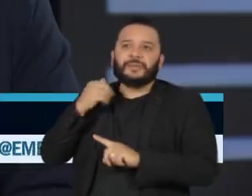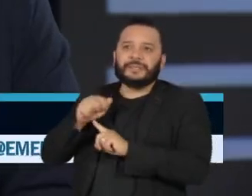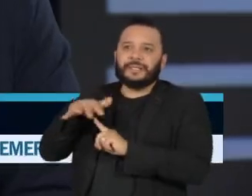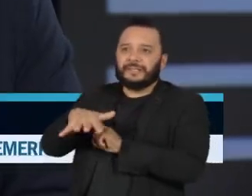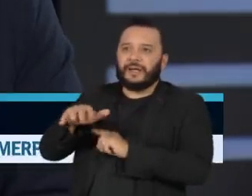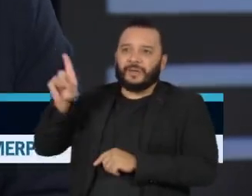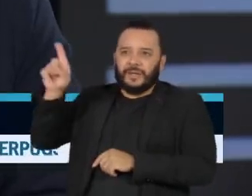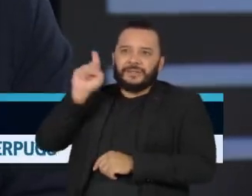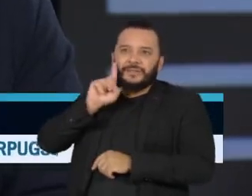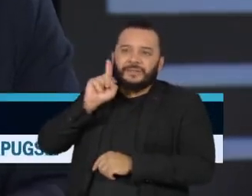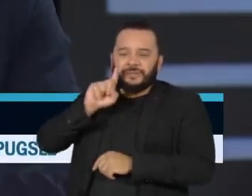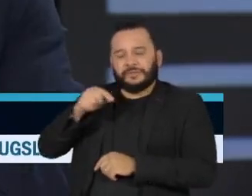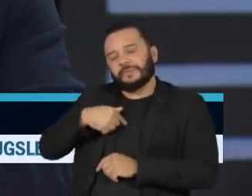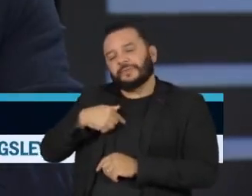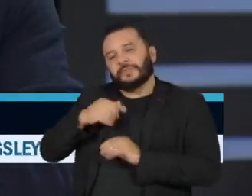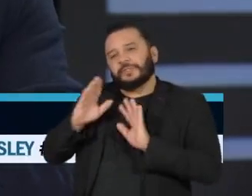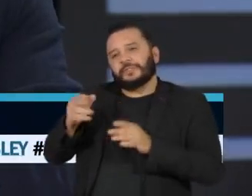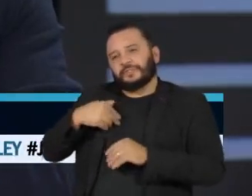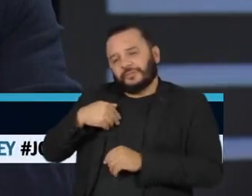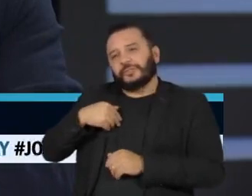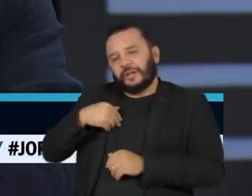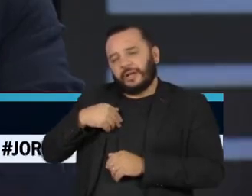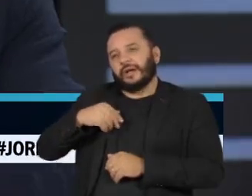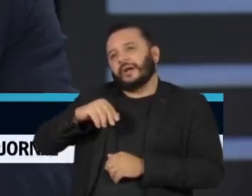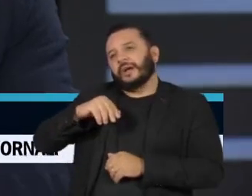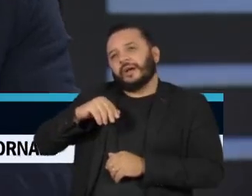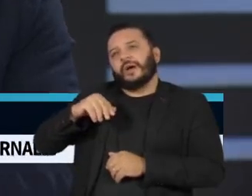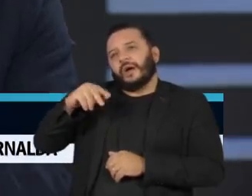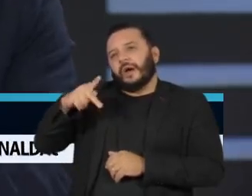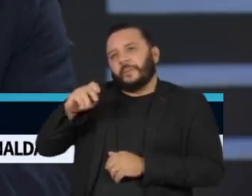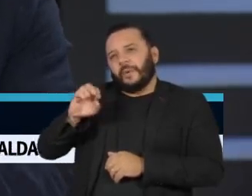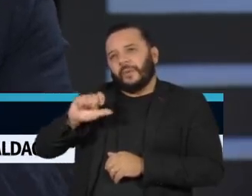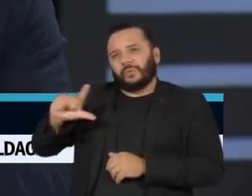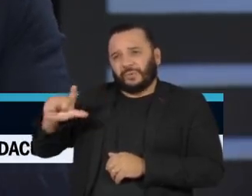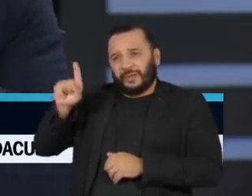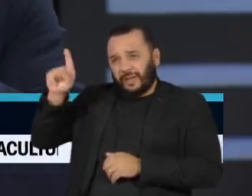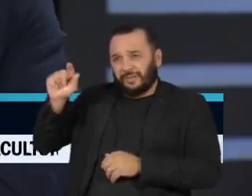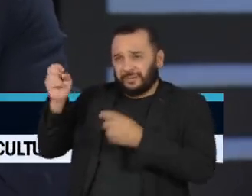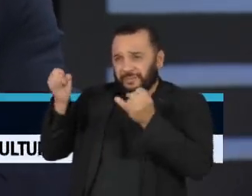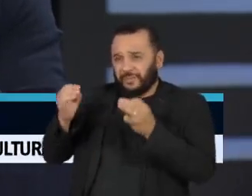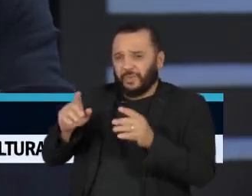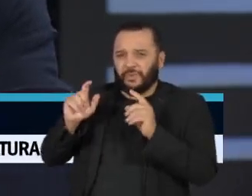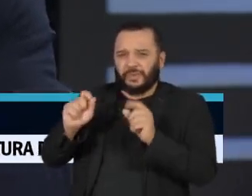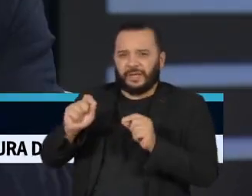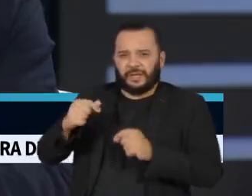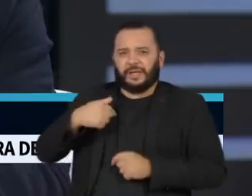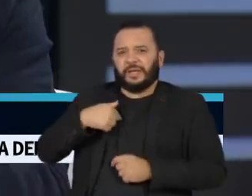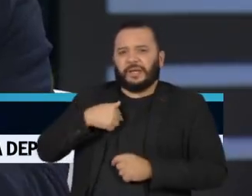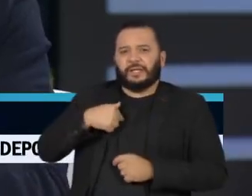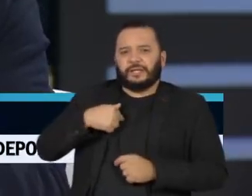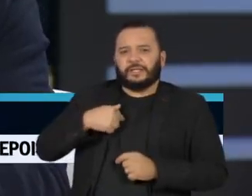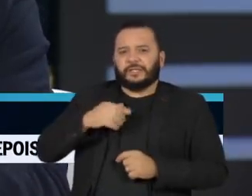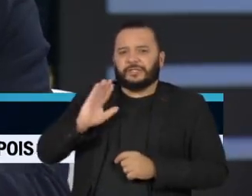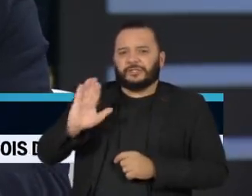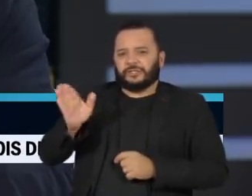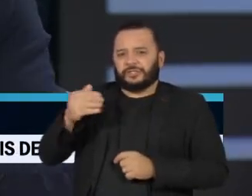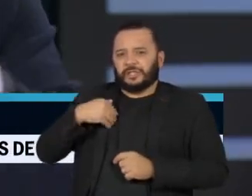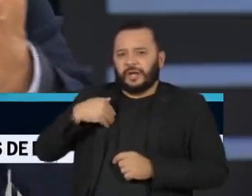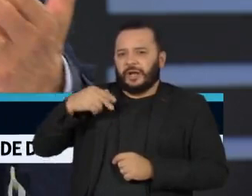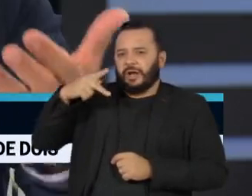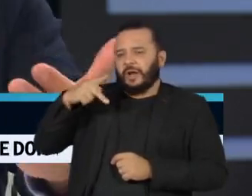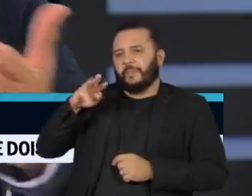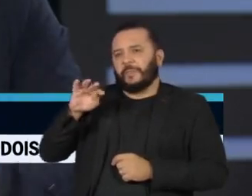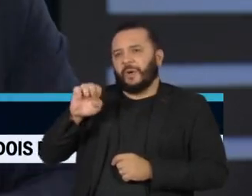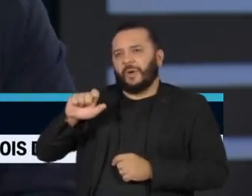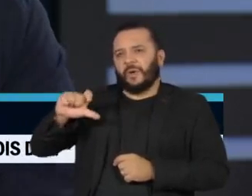dos Estados Unidos o Japão foi cara no sentido ali a taxa de juros vai subir até que haja evidências realmente de que a